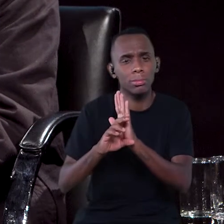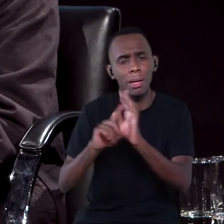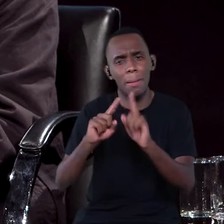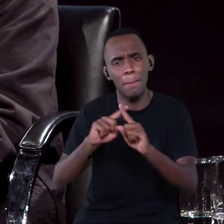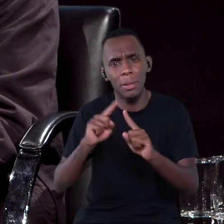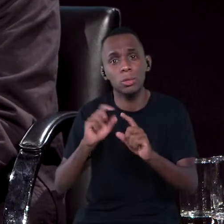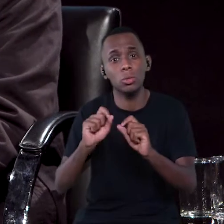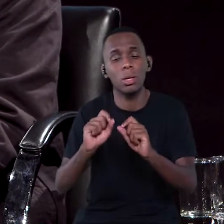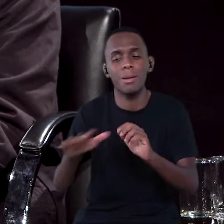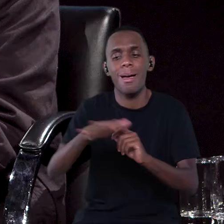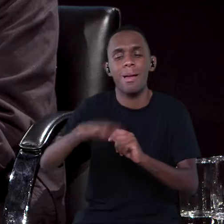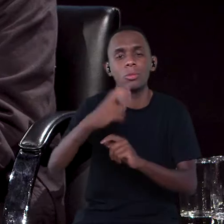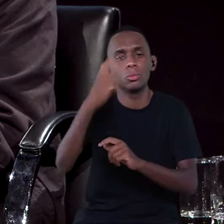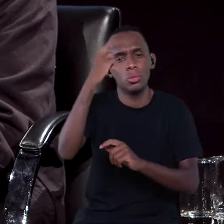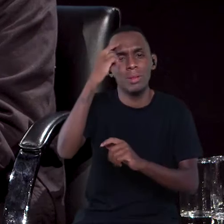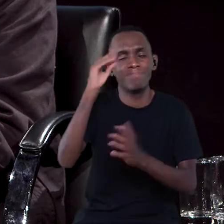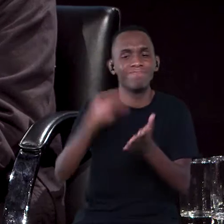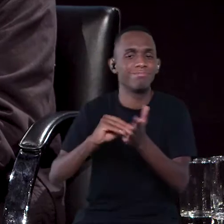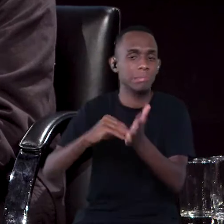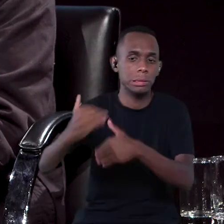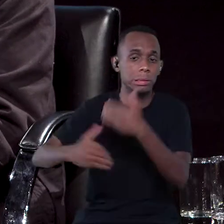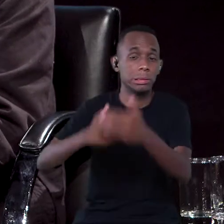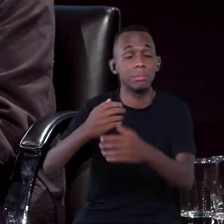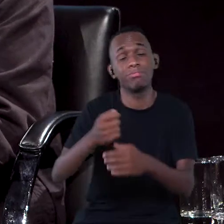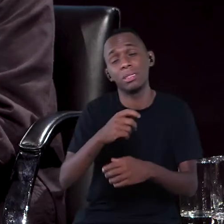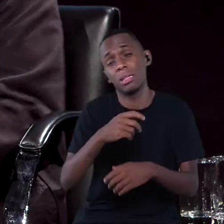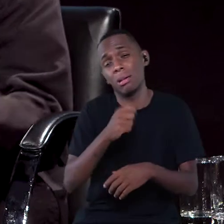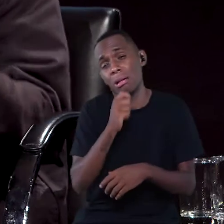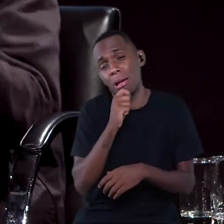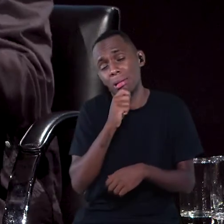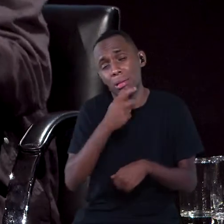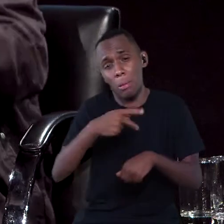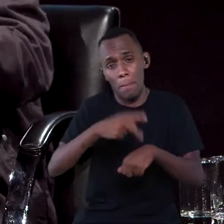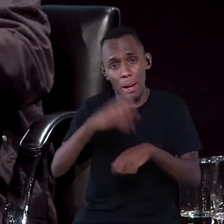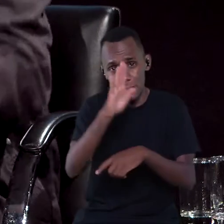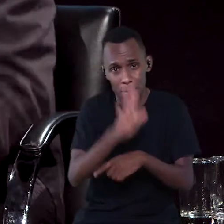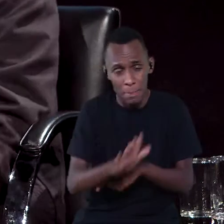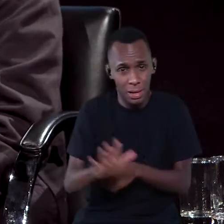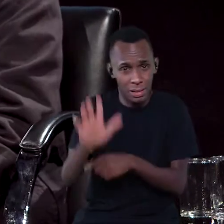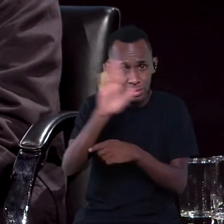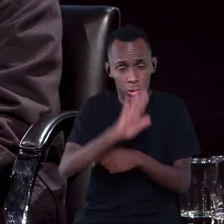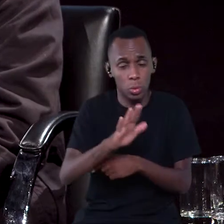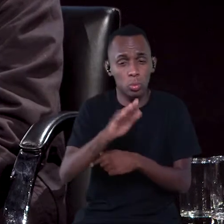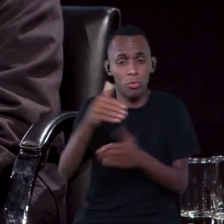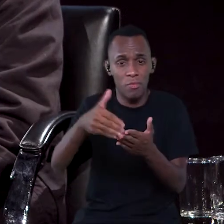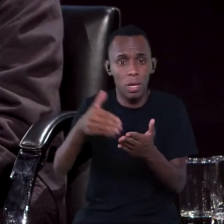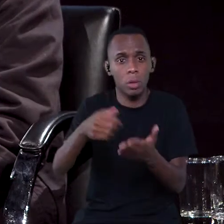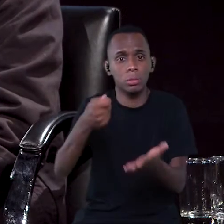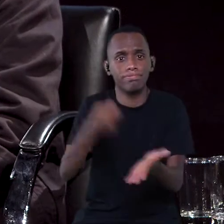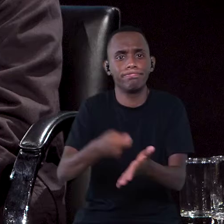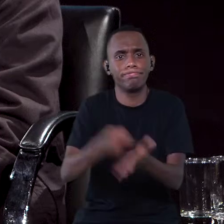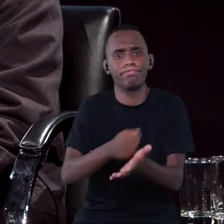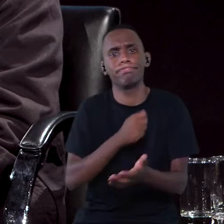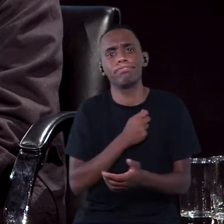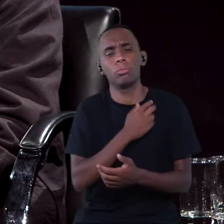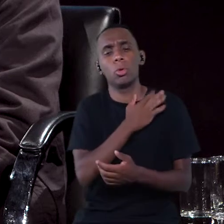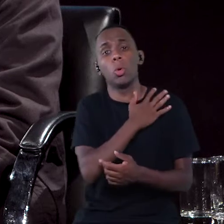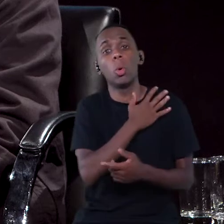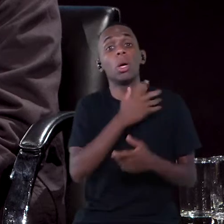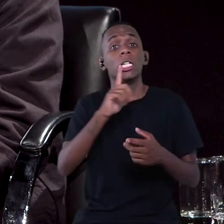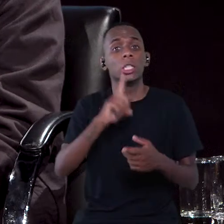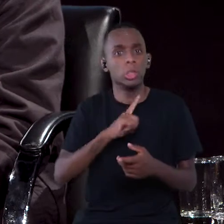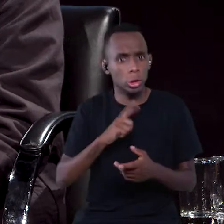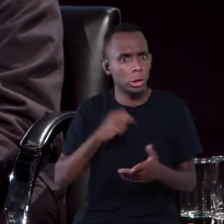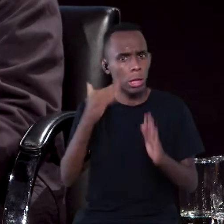muito favorável à vida cultural. Era o Brasil ainda do final, né, da ditadura civil-militar, em que você